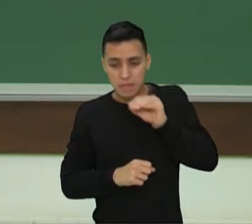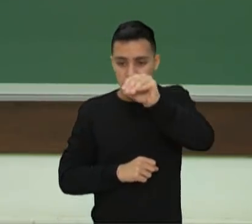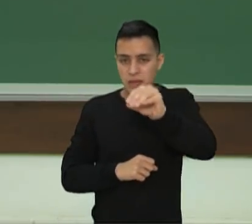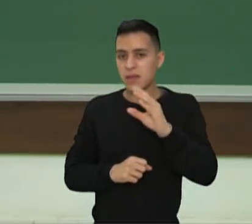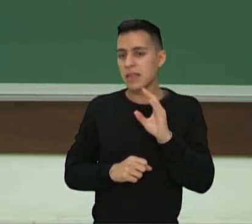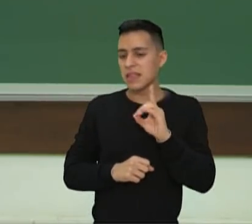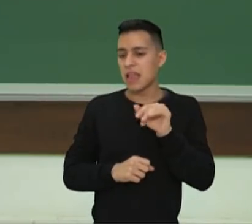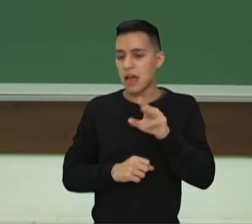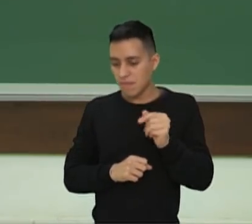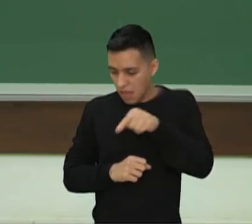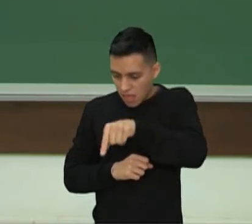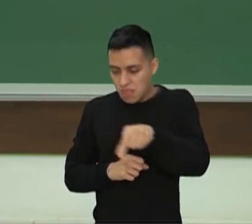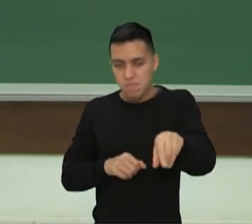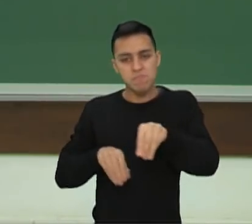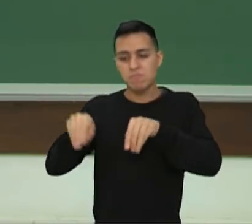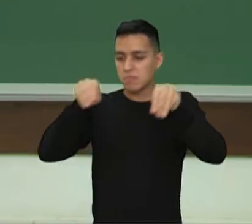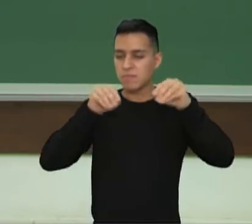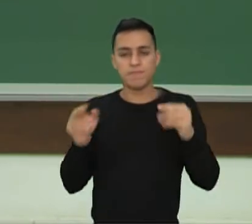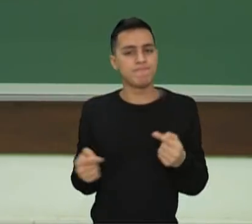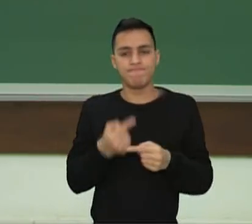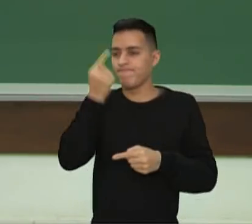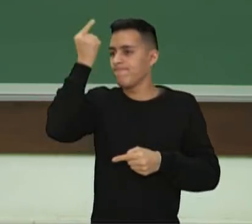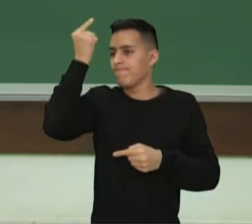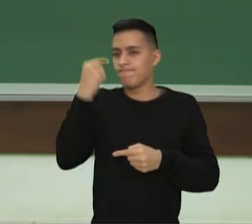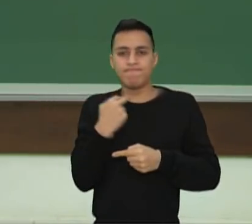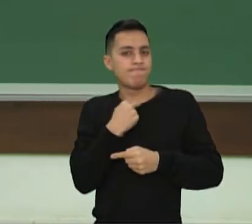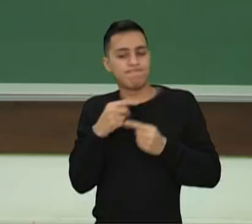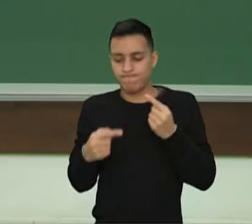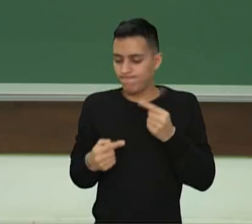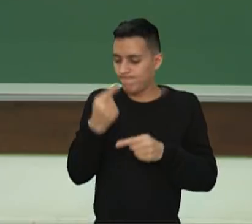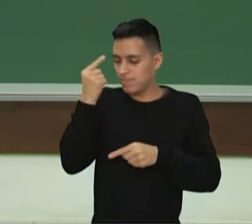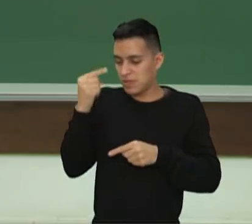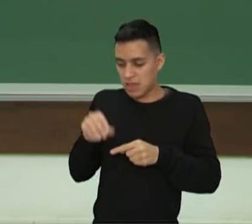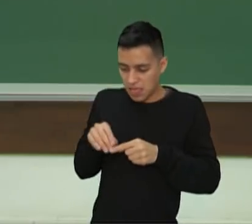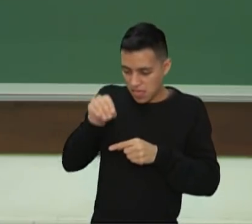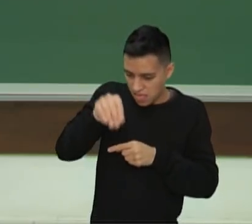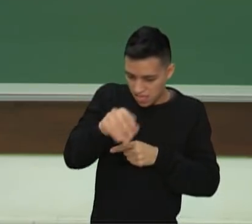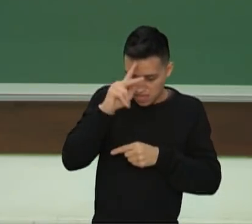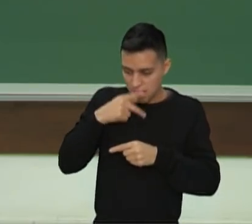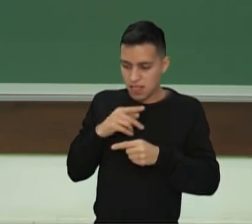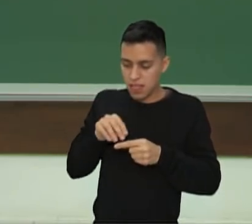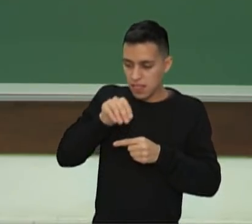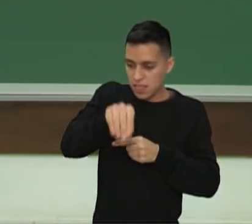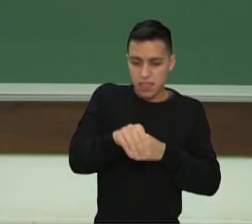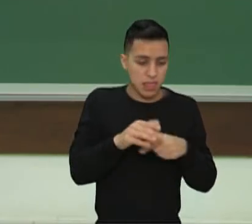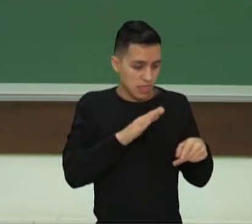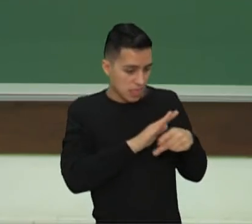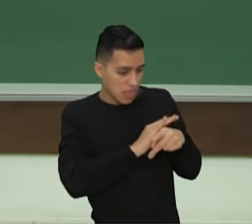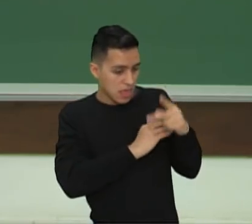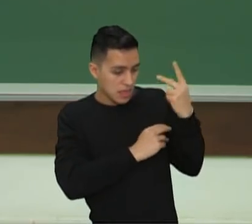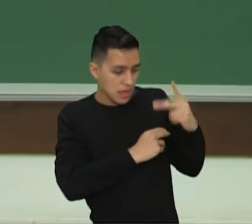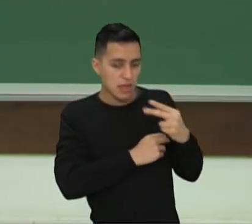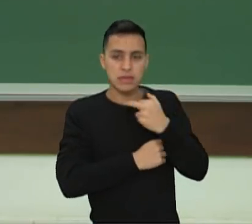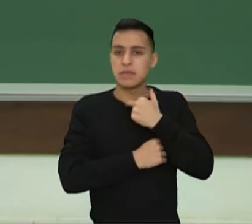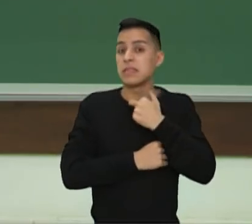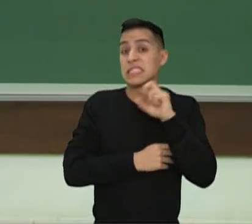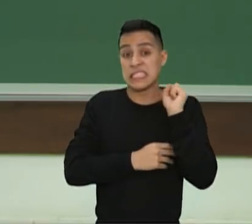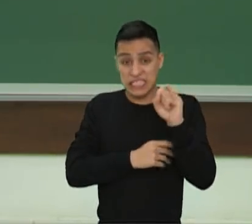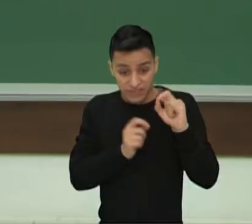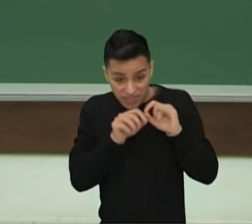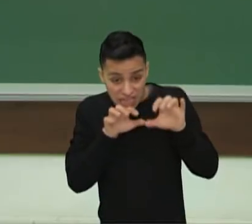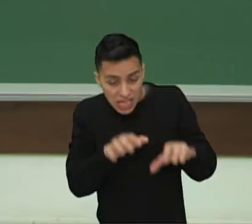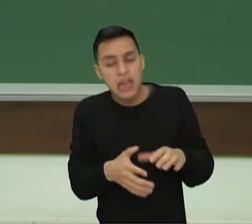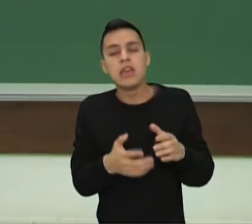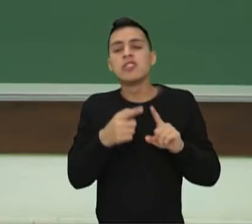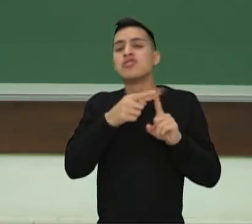dama, com o rei, né? Está totalmente errado. Eu não posso pular nem as minhas peças, nem as peças do adversário. Se eu fizer esse